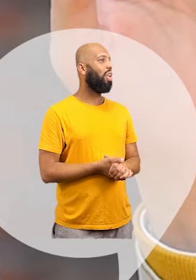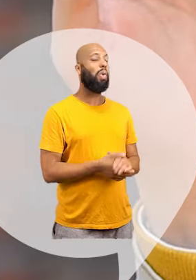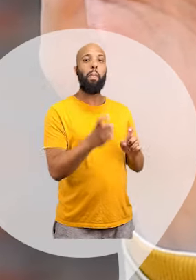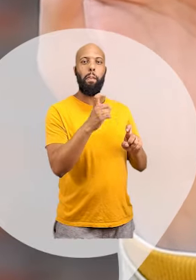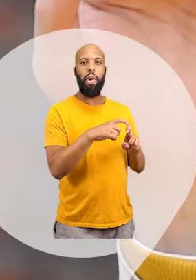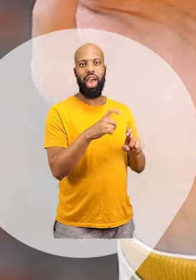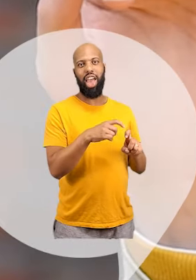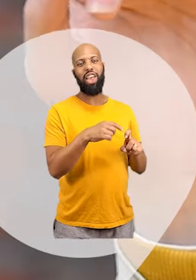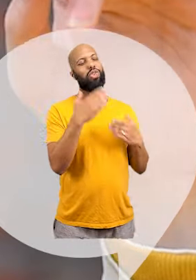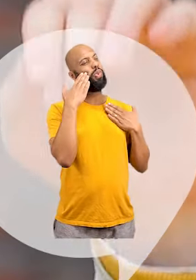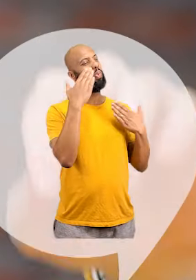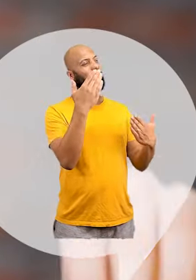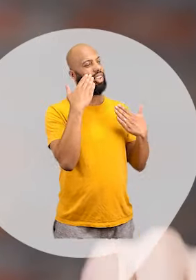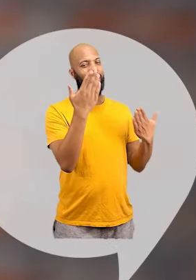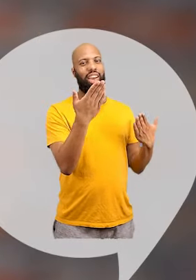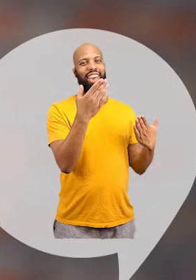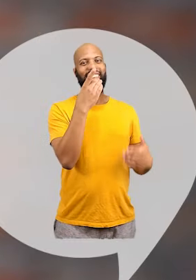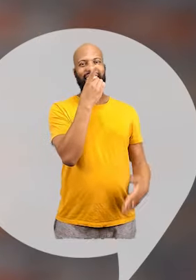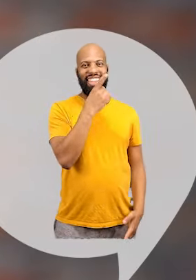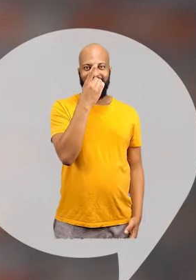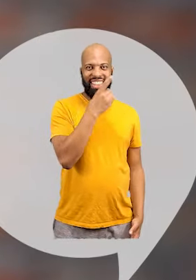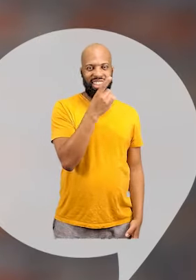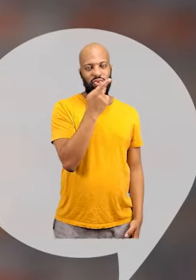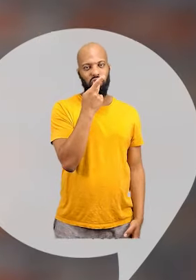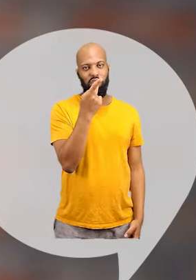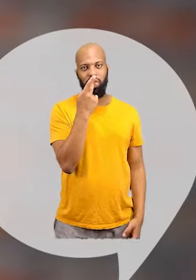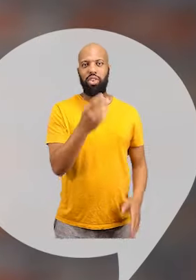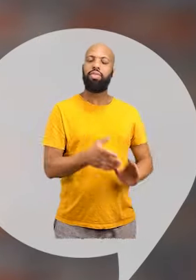muito obrigada E esse dentista